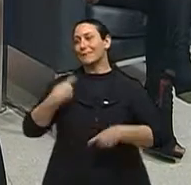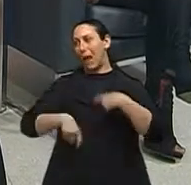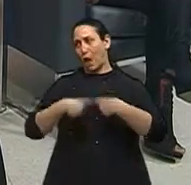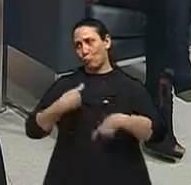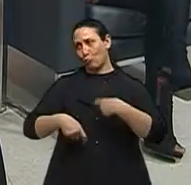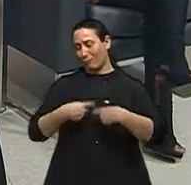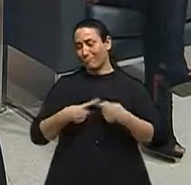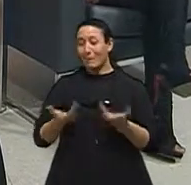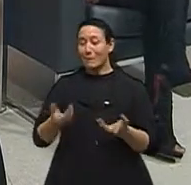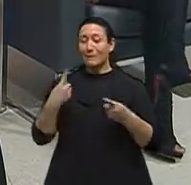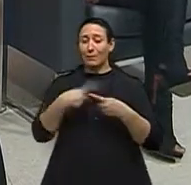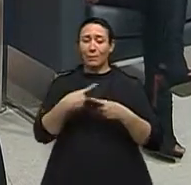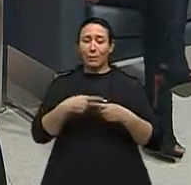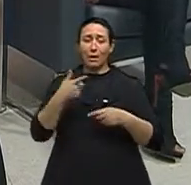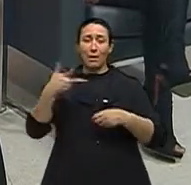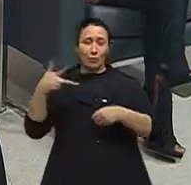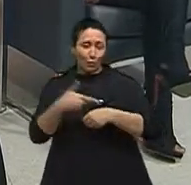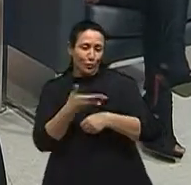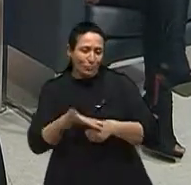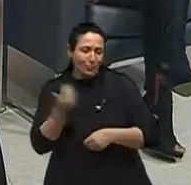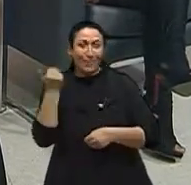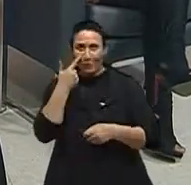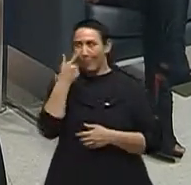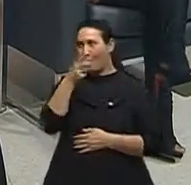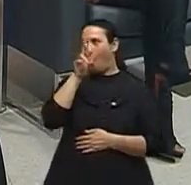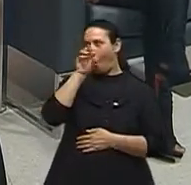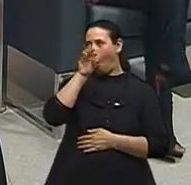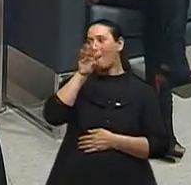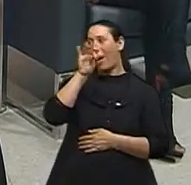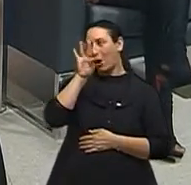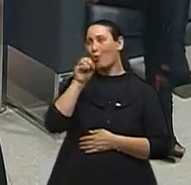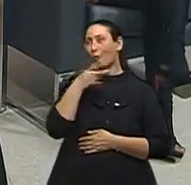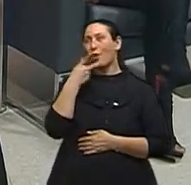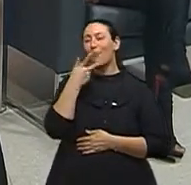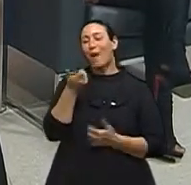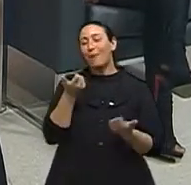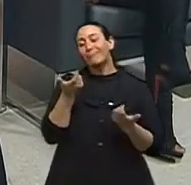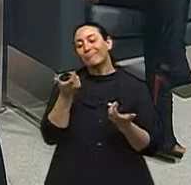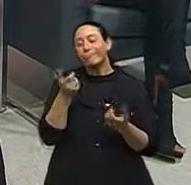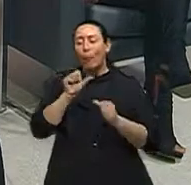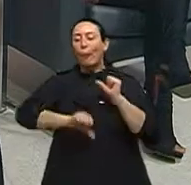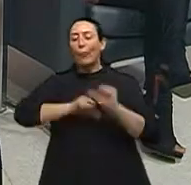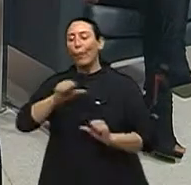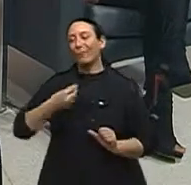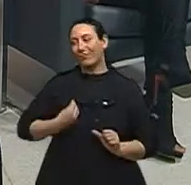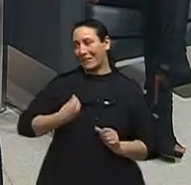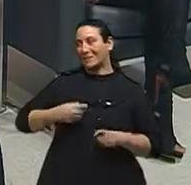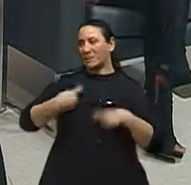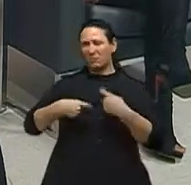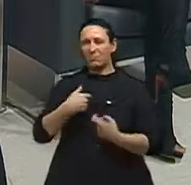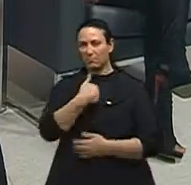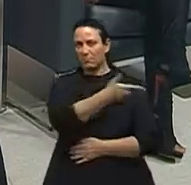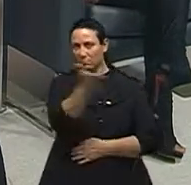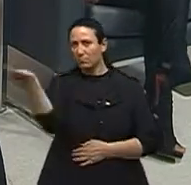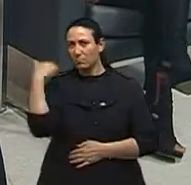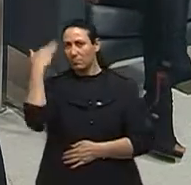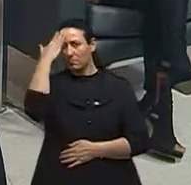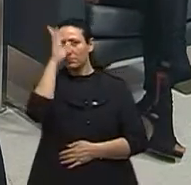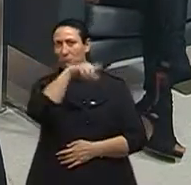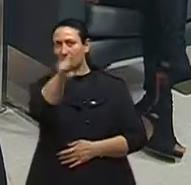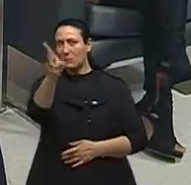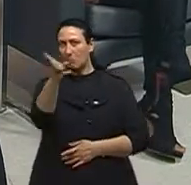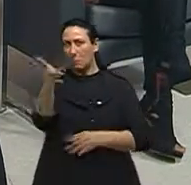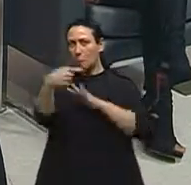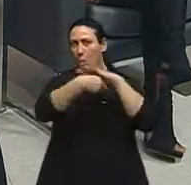como é que o que que modifica a gente viu que o Roberto falou que modificou mas em quê é isso que vocês queriam saber né eu sei porque quando eu me encontro no super el diz